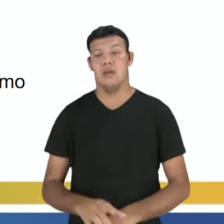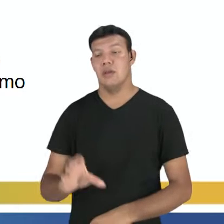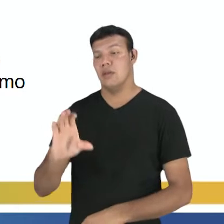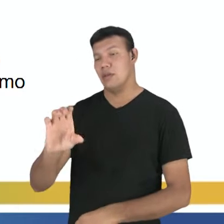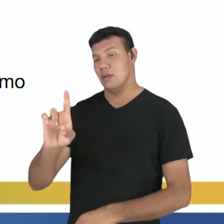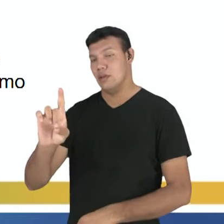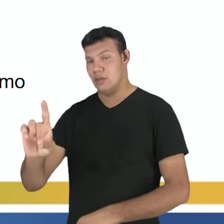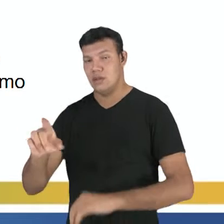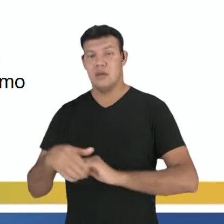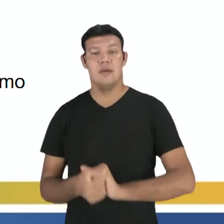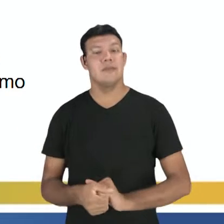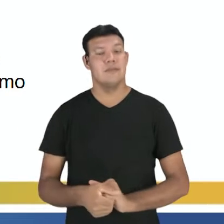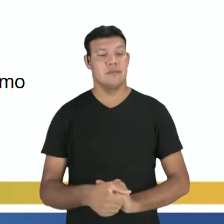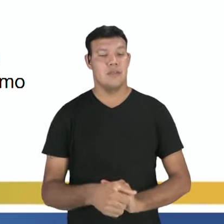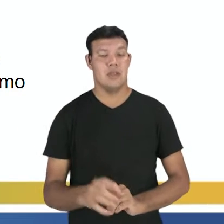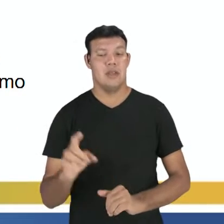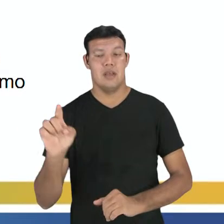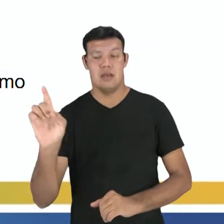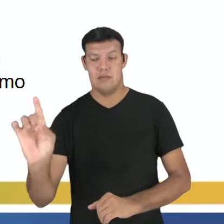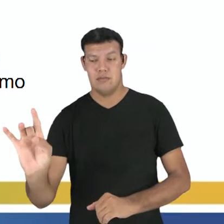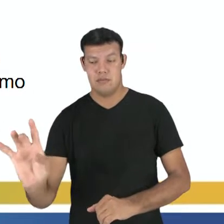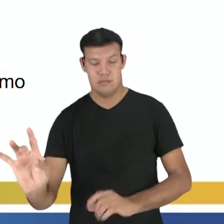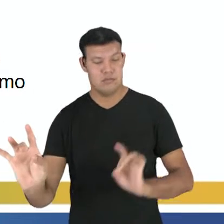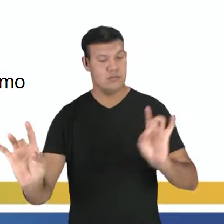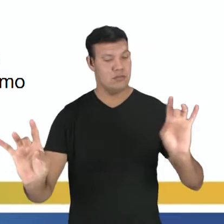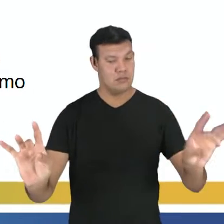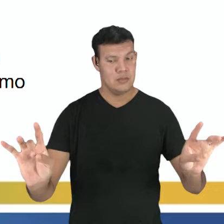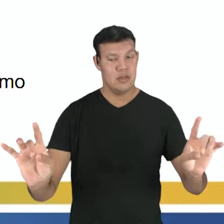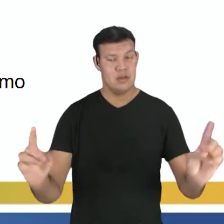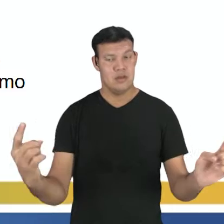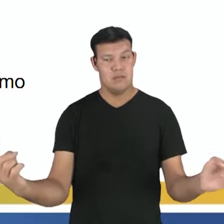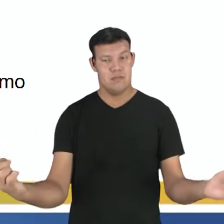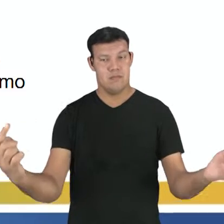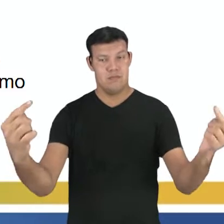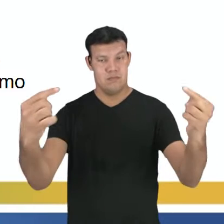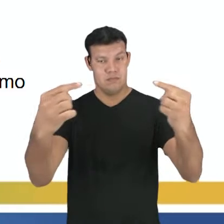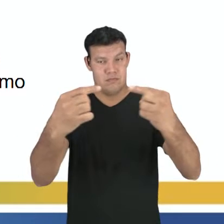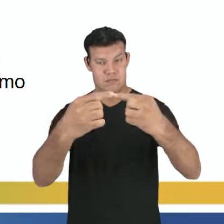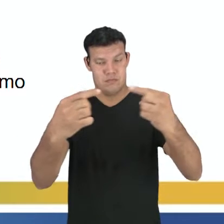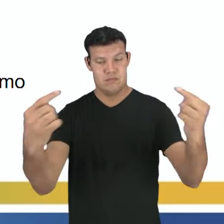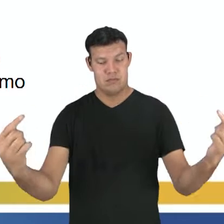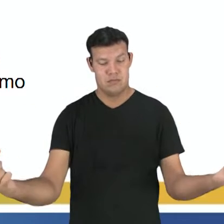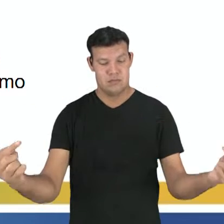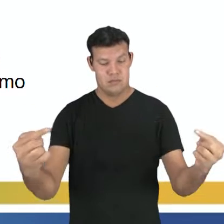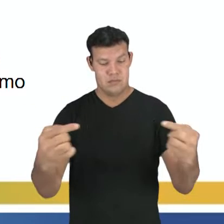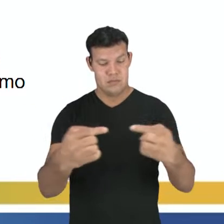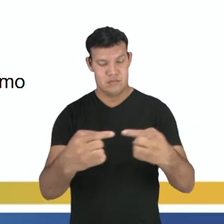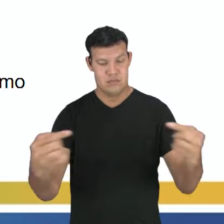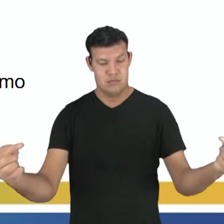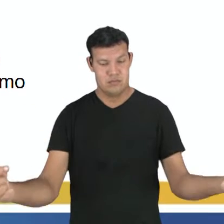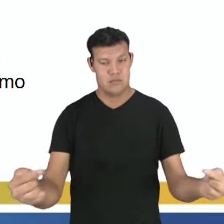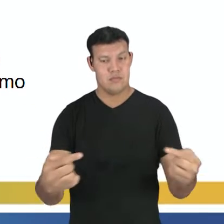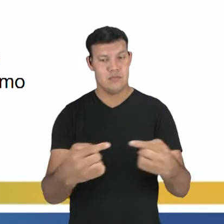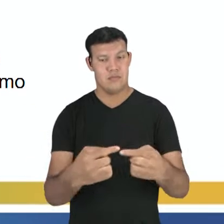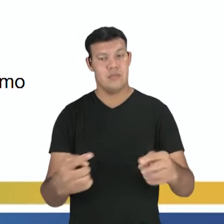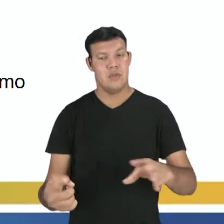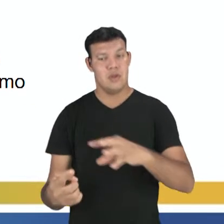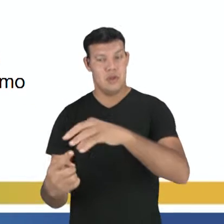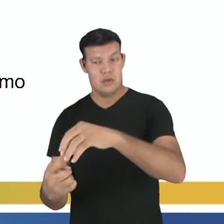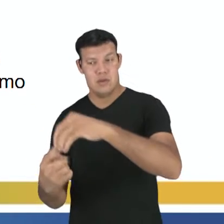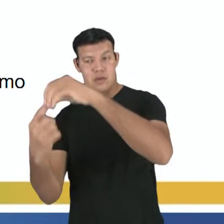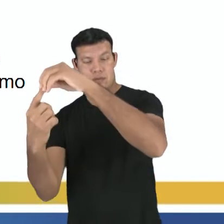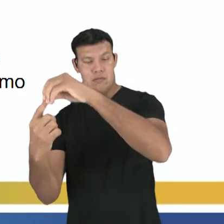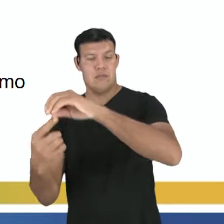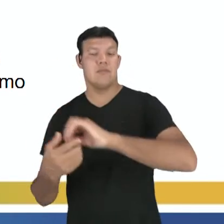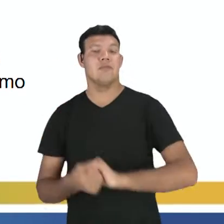que, para cada elemento do domínio, existirá um único correspondente no